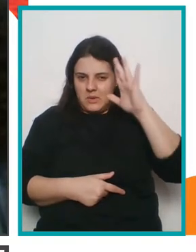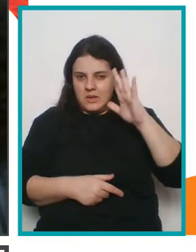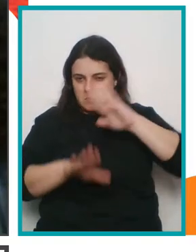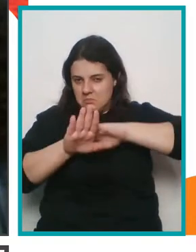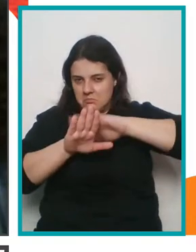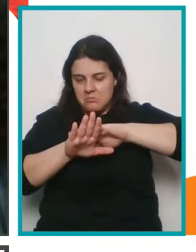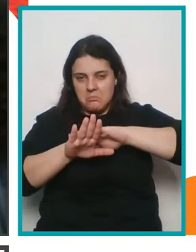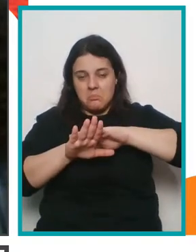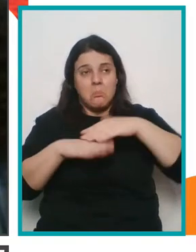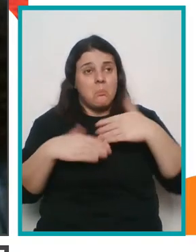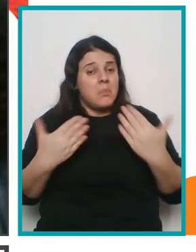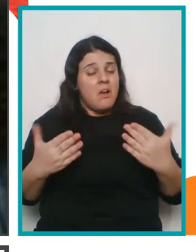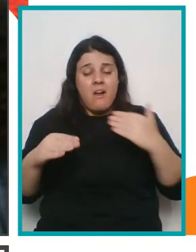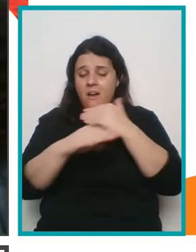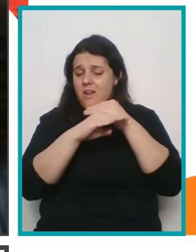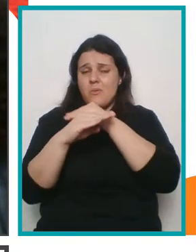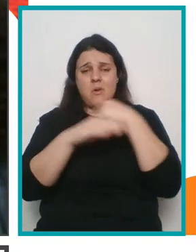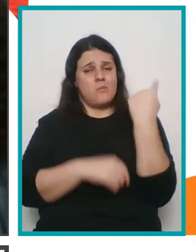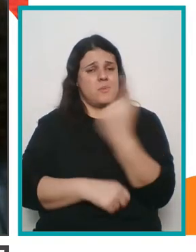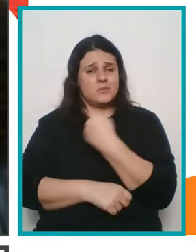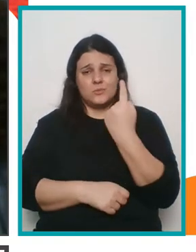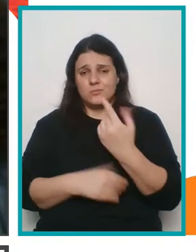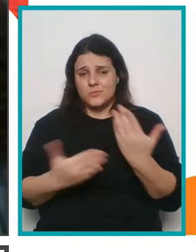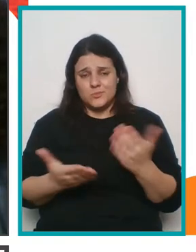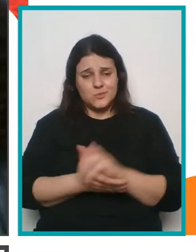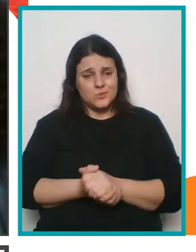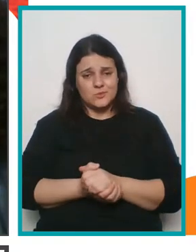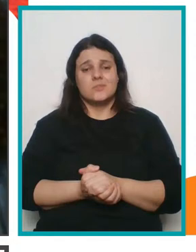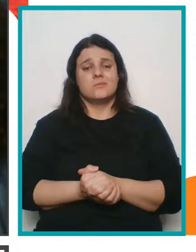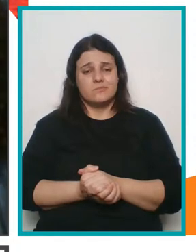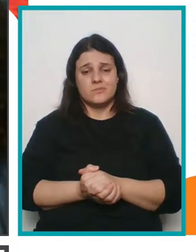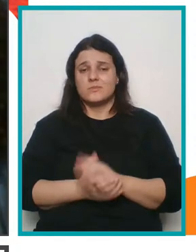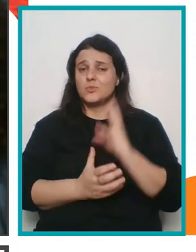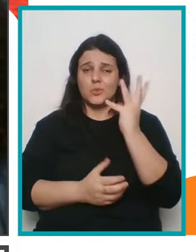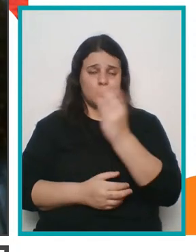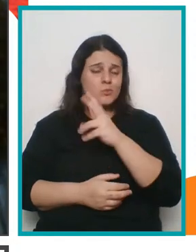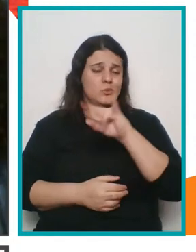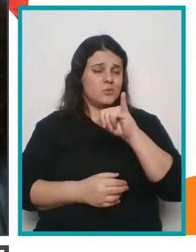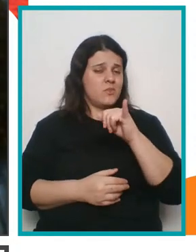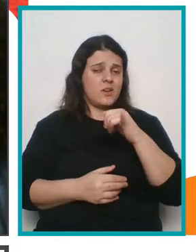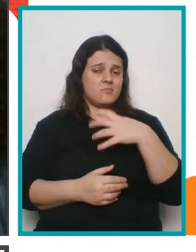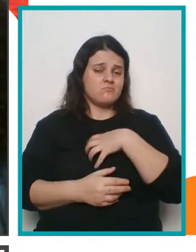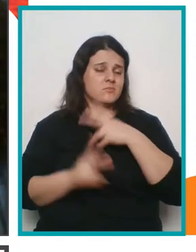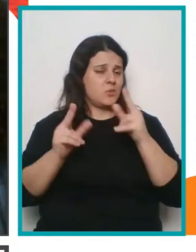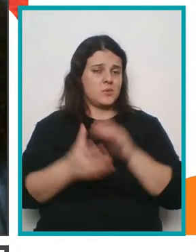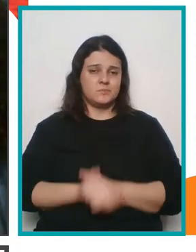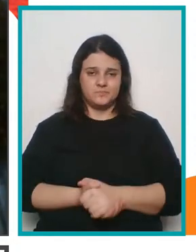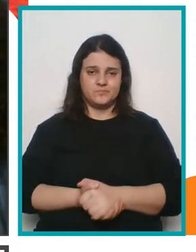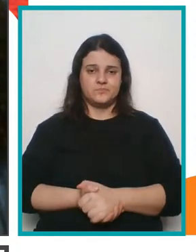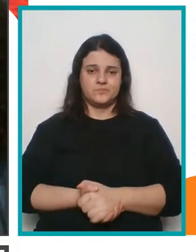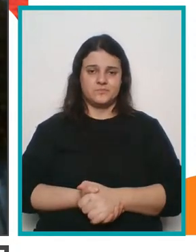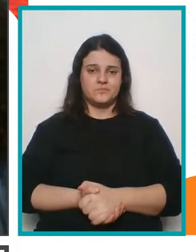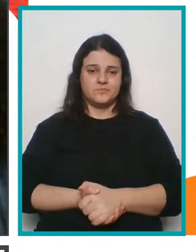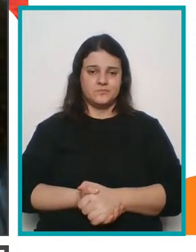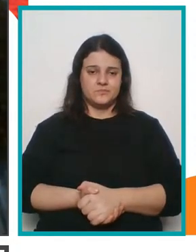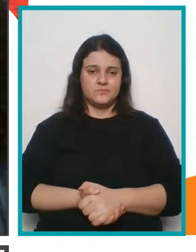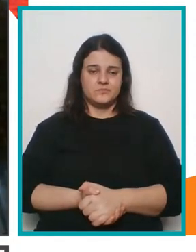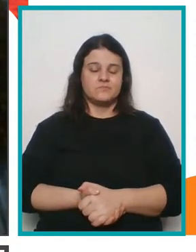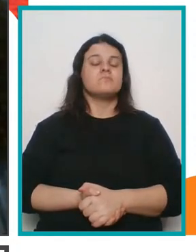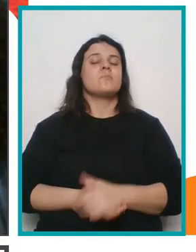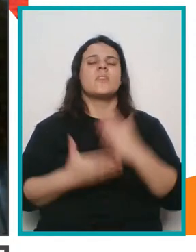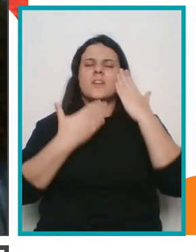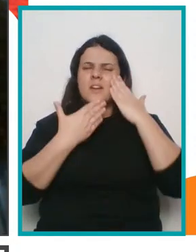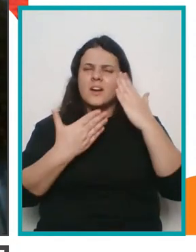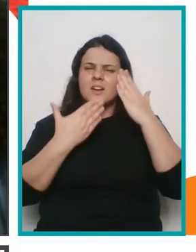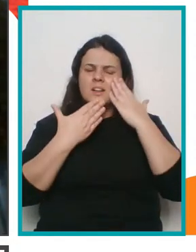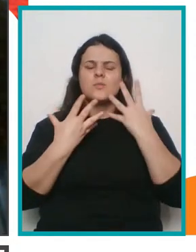Eu agradeço muito a participação das duas, Vanessa Nakate, Paloma Costa, no nosso painel discutindo hoje a juventude no